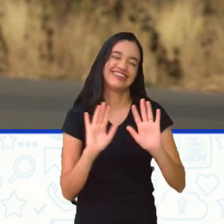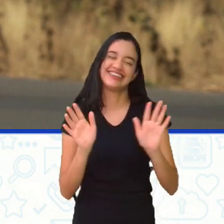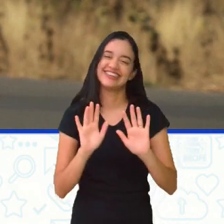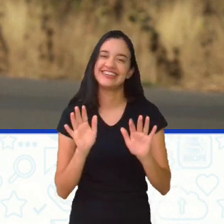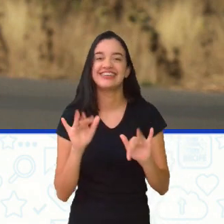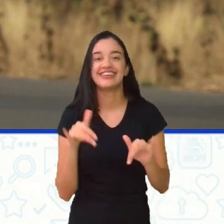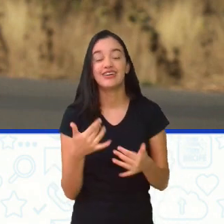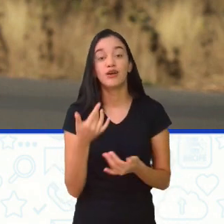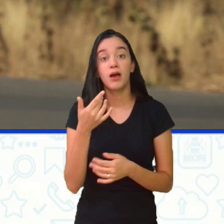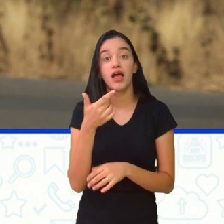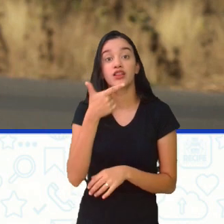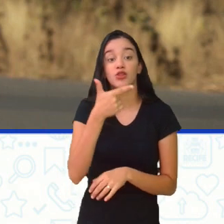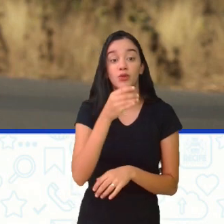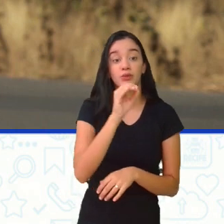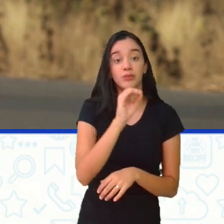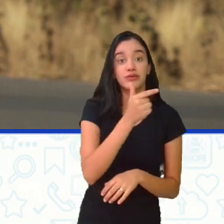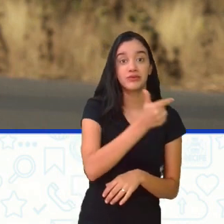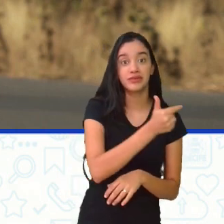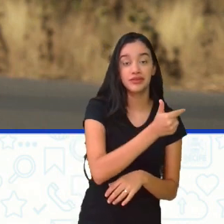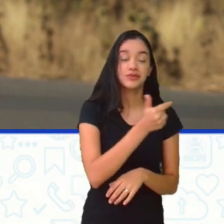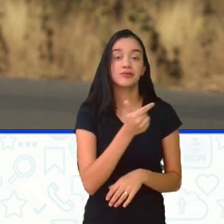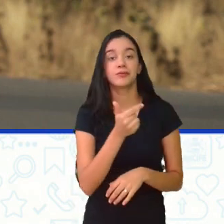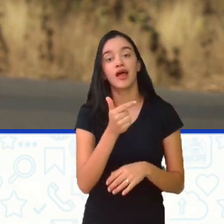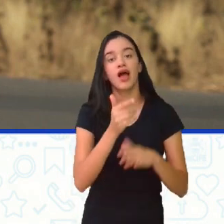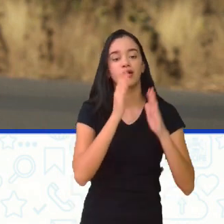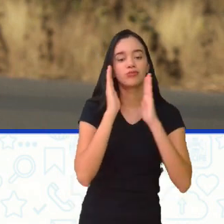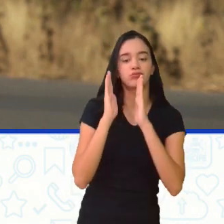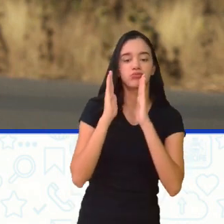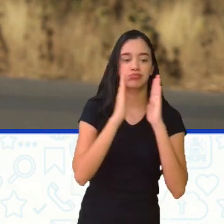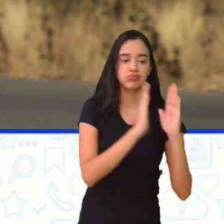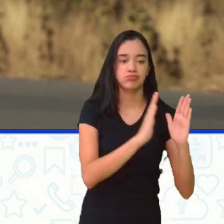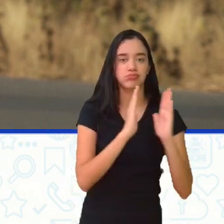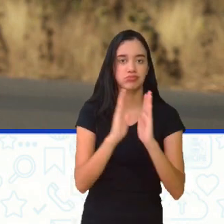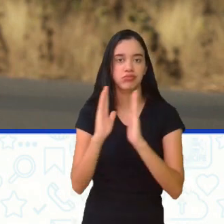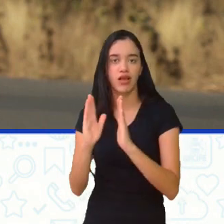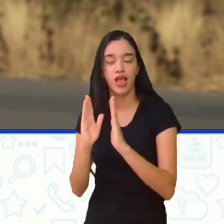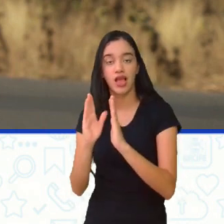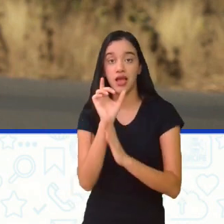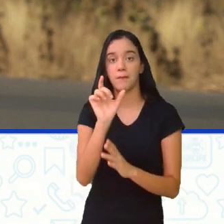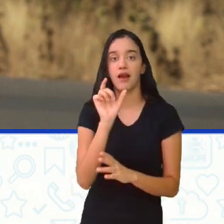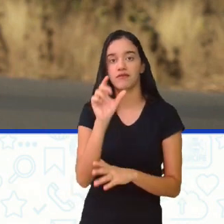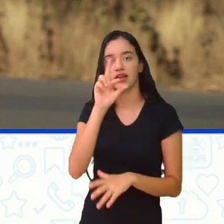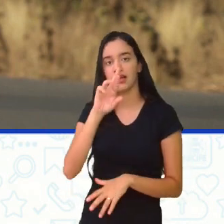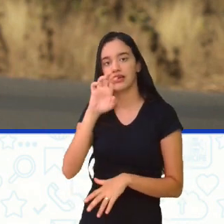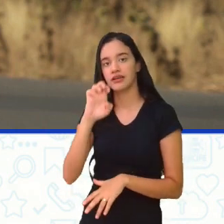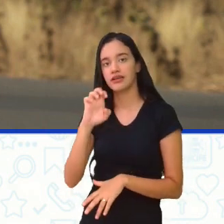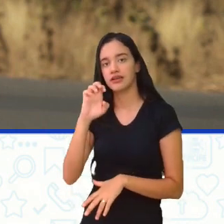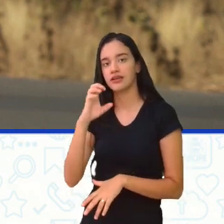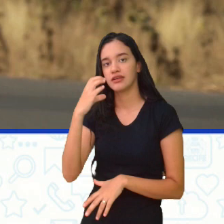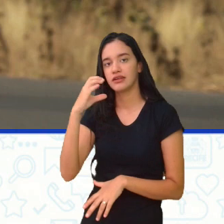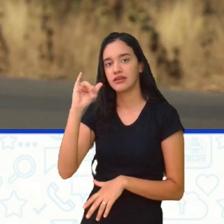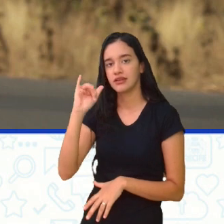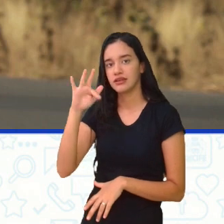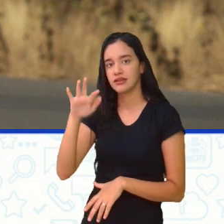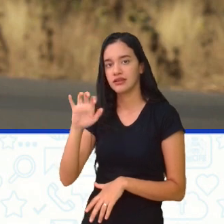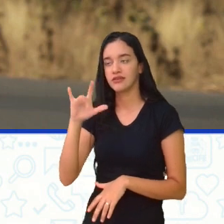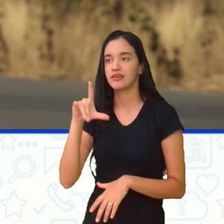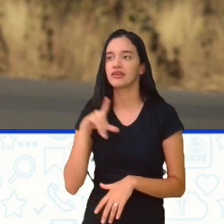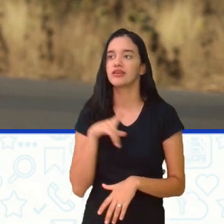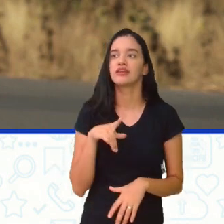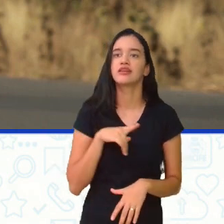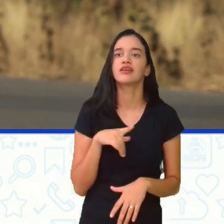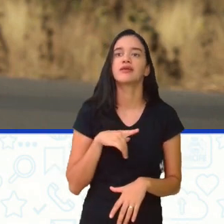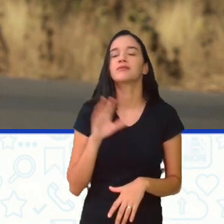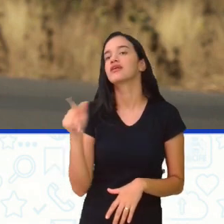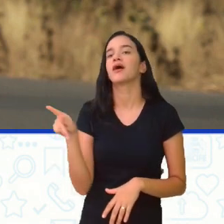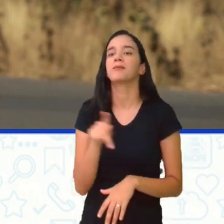2022, não é? Para separar aí, né, o vocativo, que é a palavra Recife, não é? Temos aí também Camille, espere